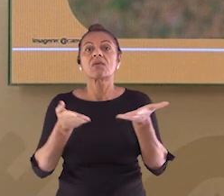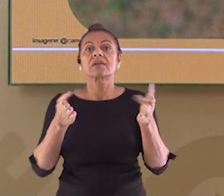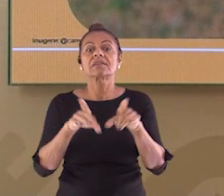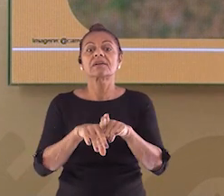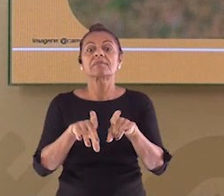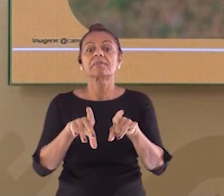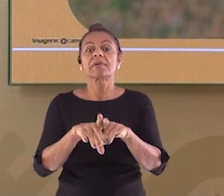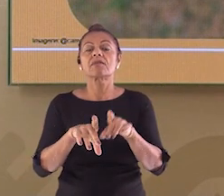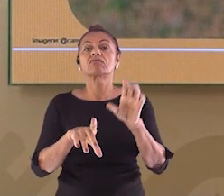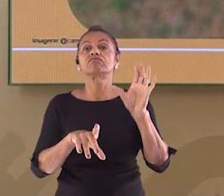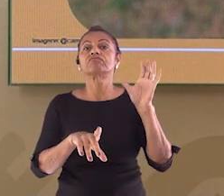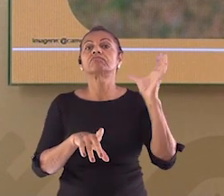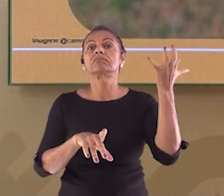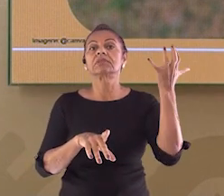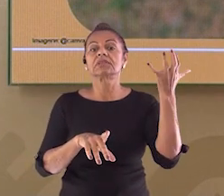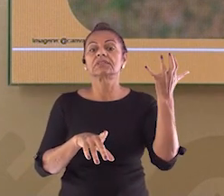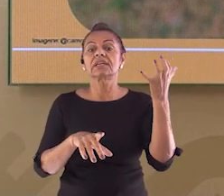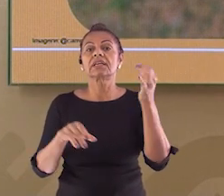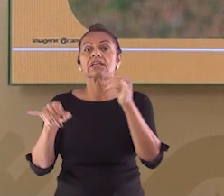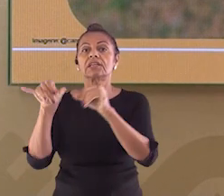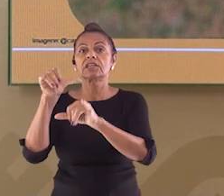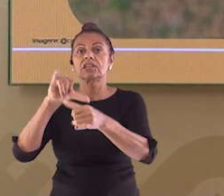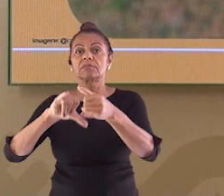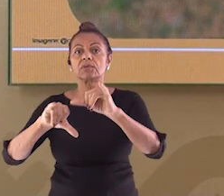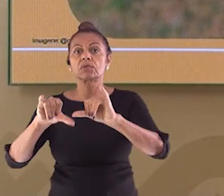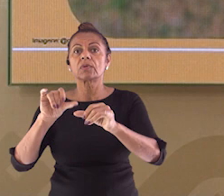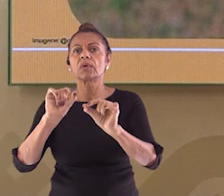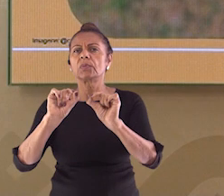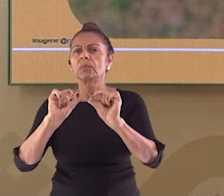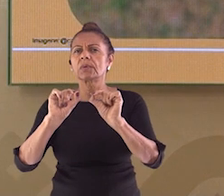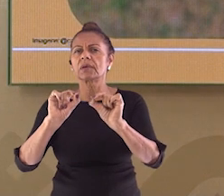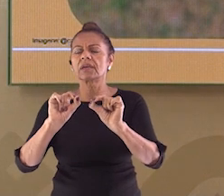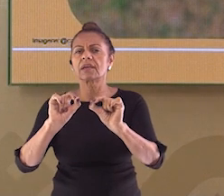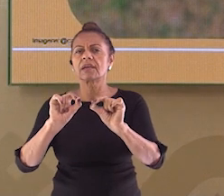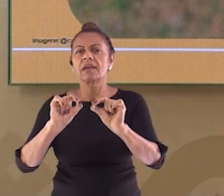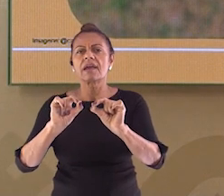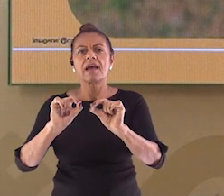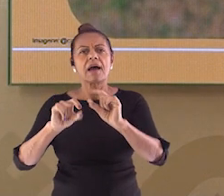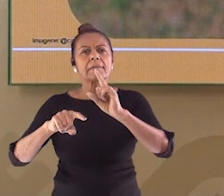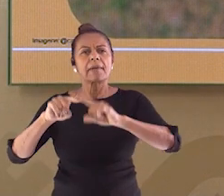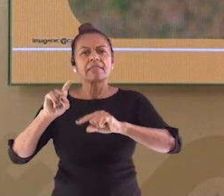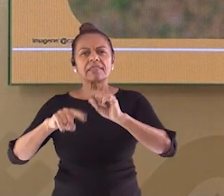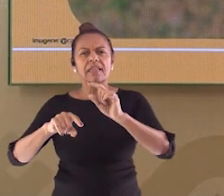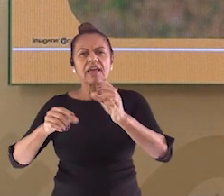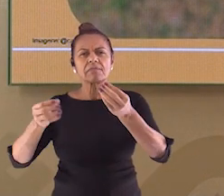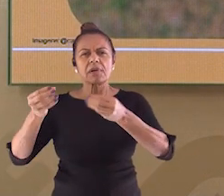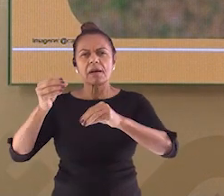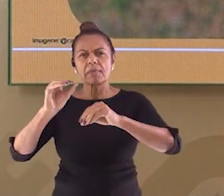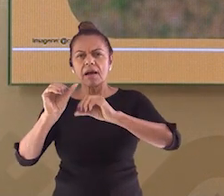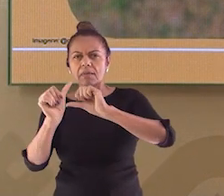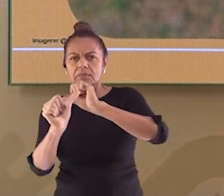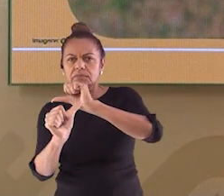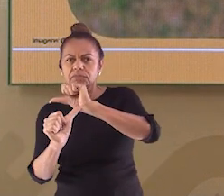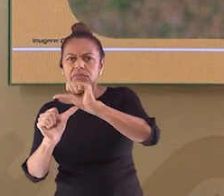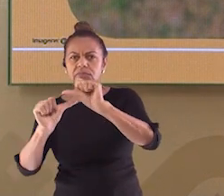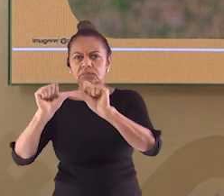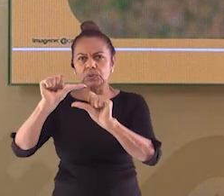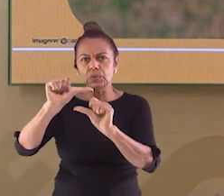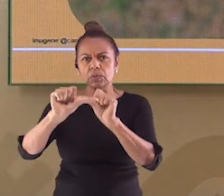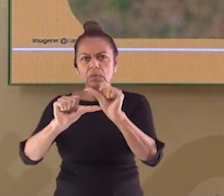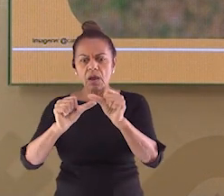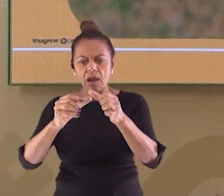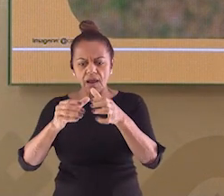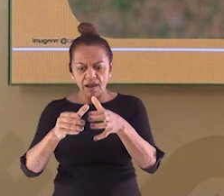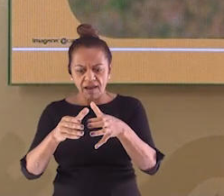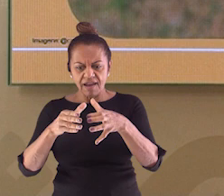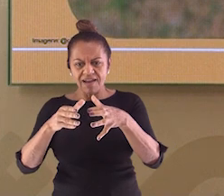fenômeno químico. O que ela é? É um processo em que envolve a mudança de transformação da matéria, tá? Ou seja, altera a